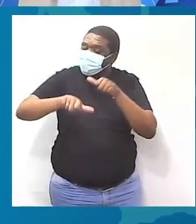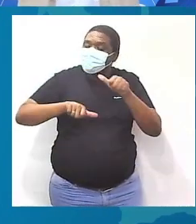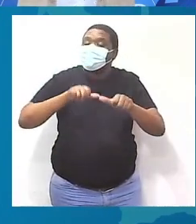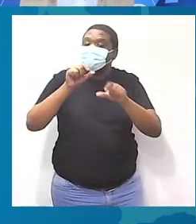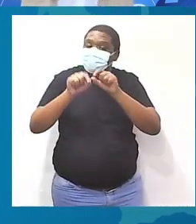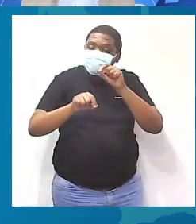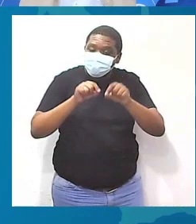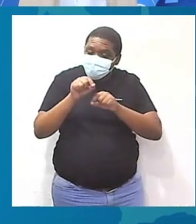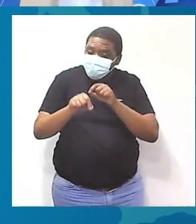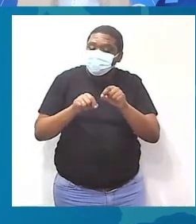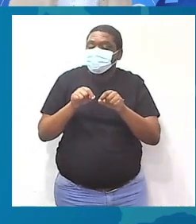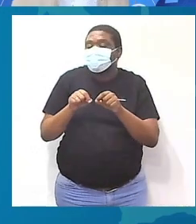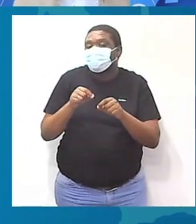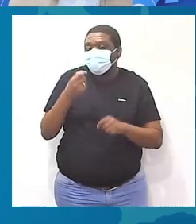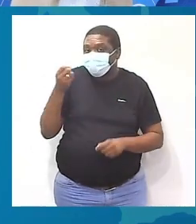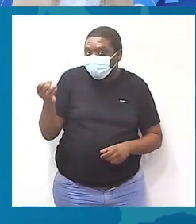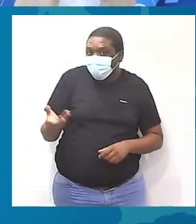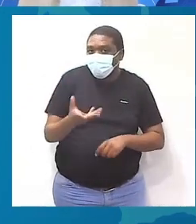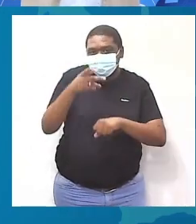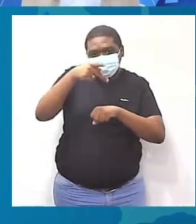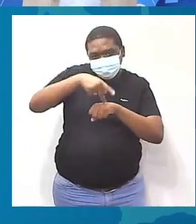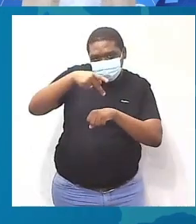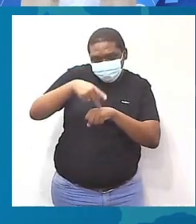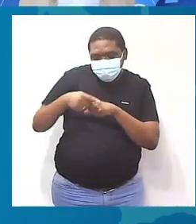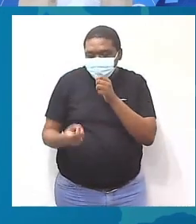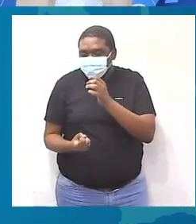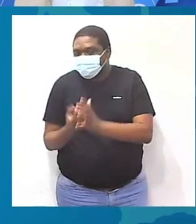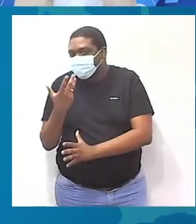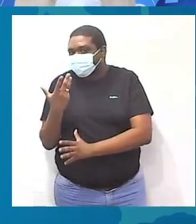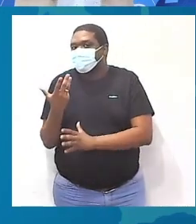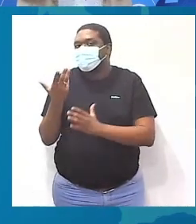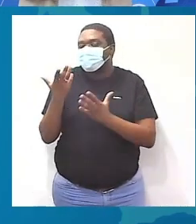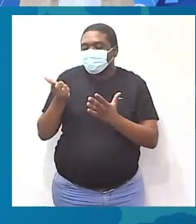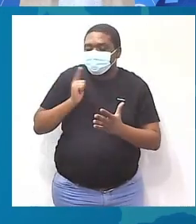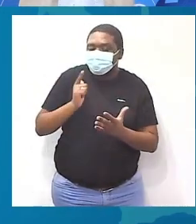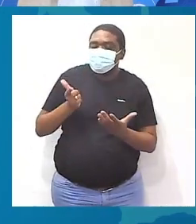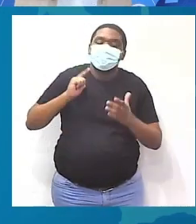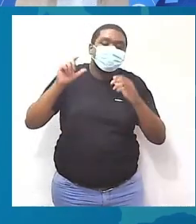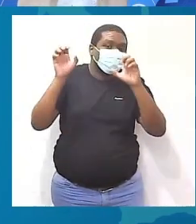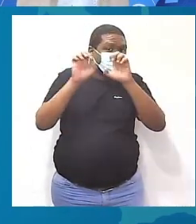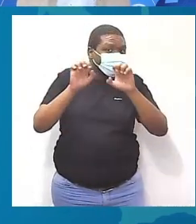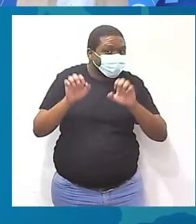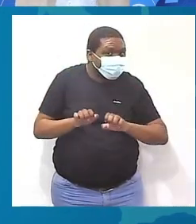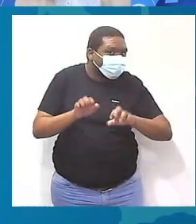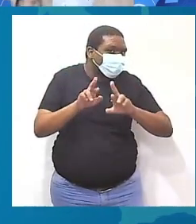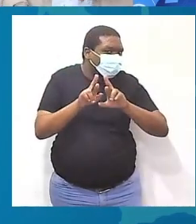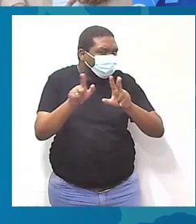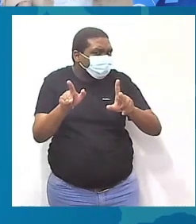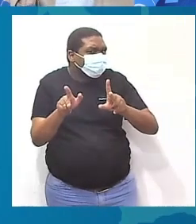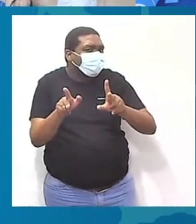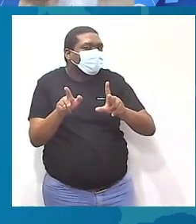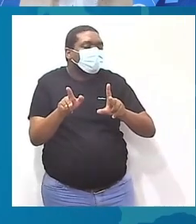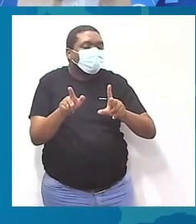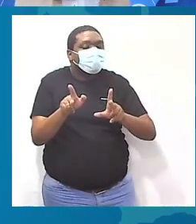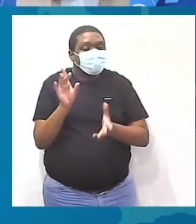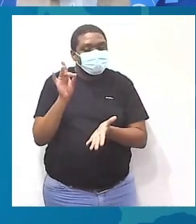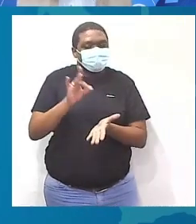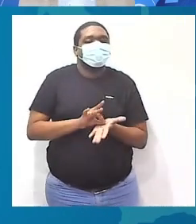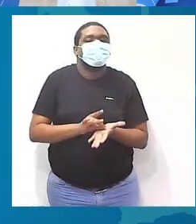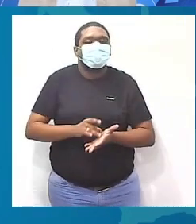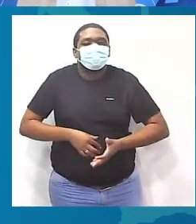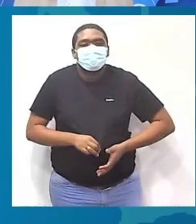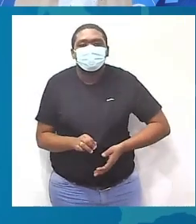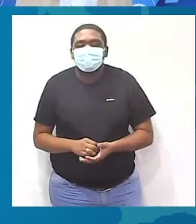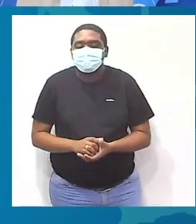o surgimento de novas rochas, isso com estruturas bem diferentes das originais.